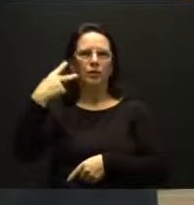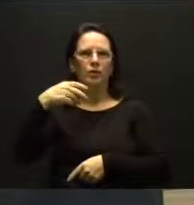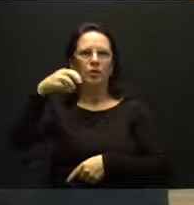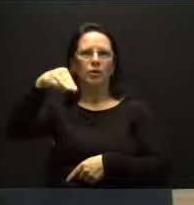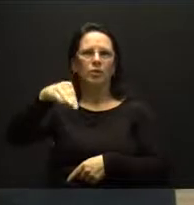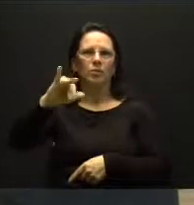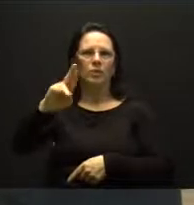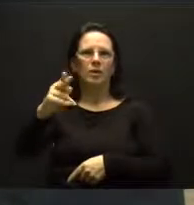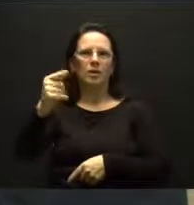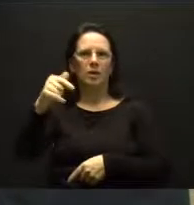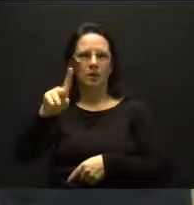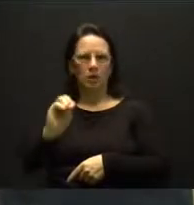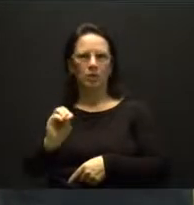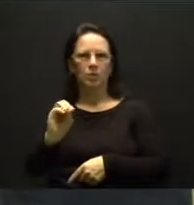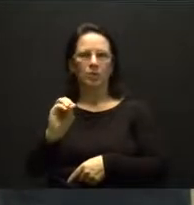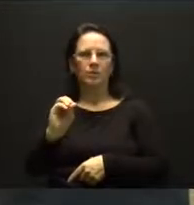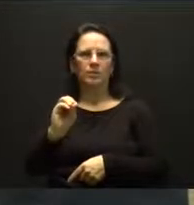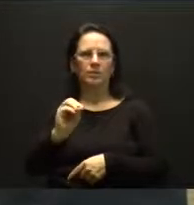rai que o jogo